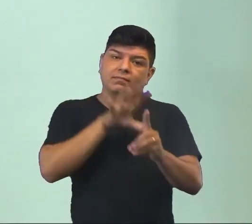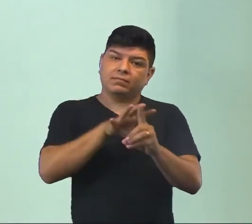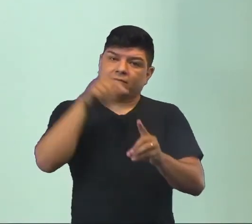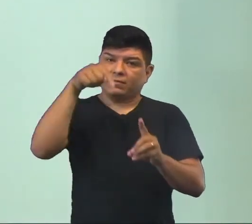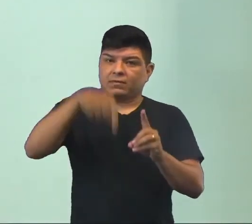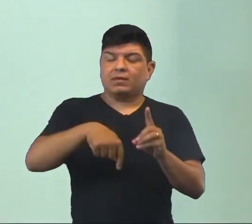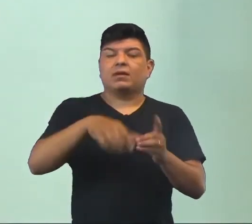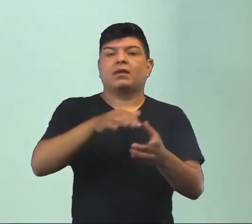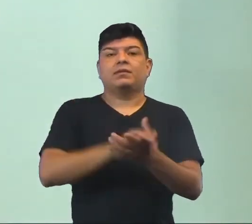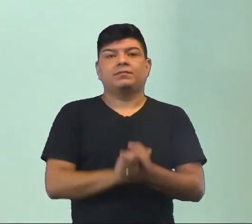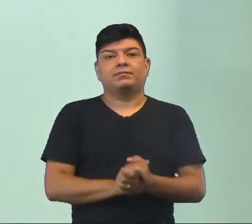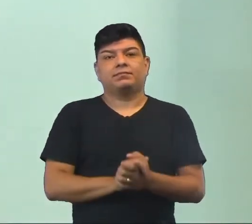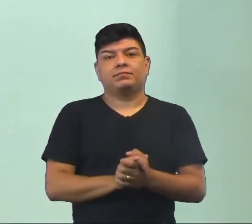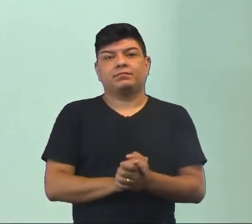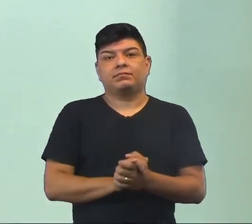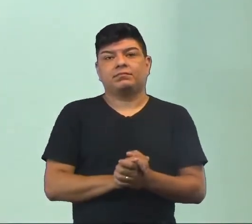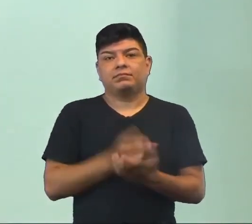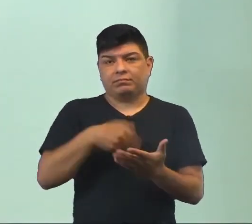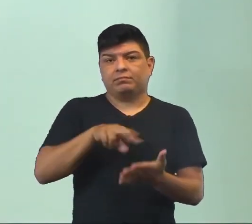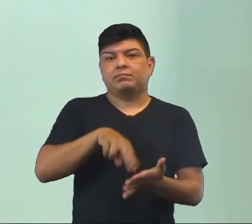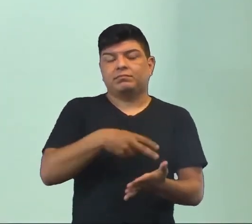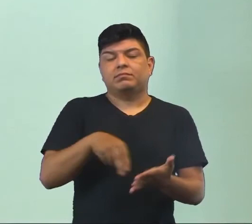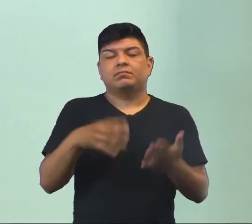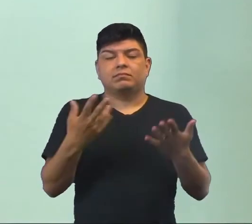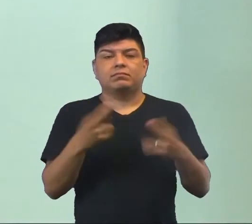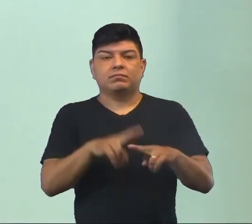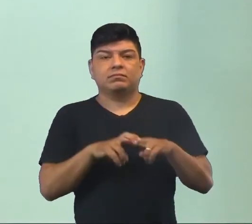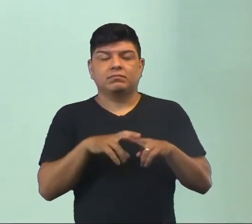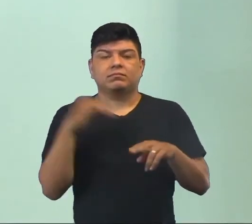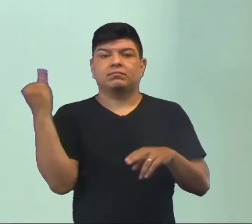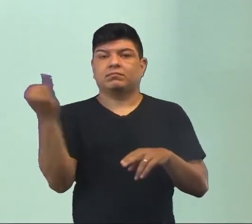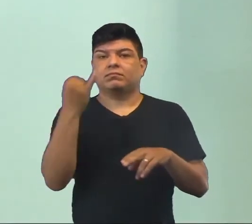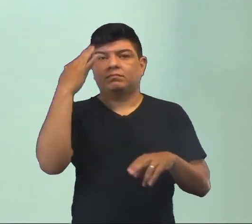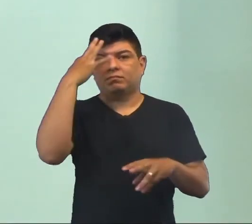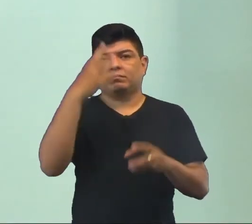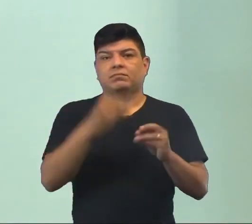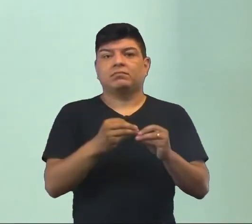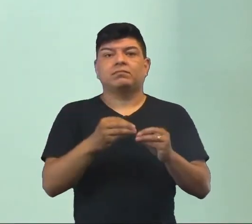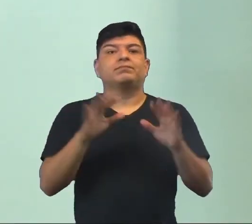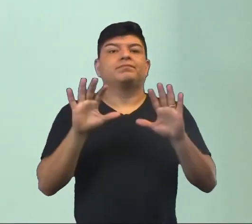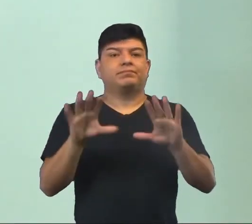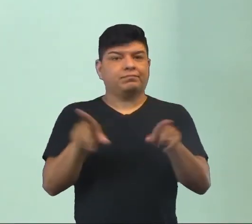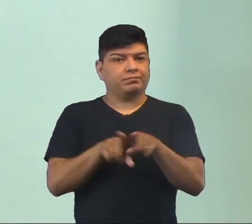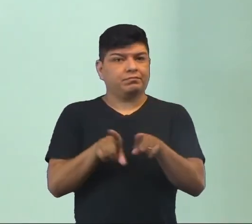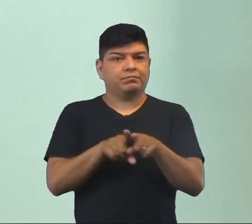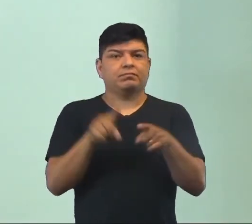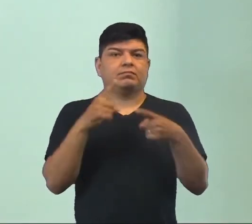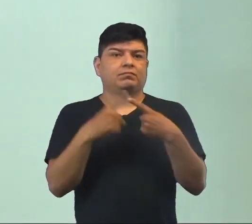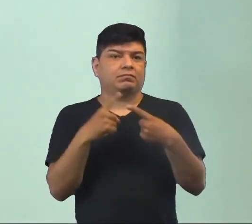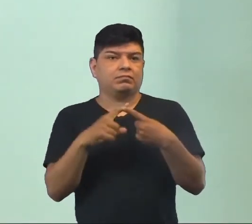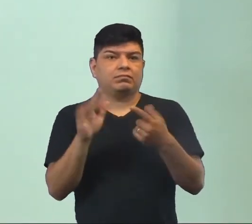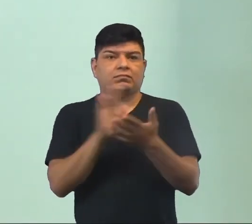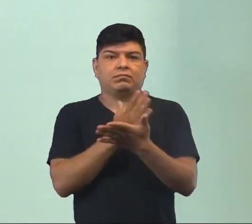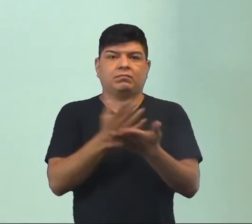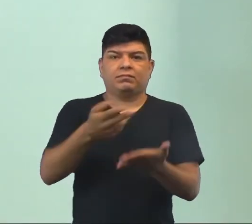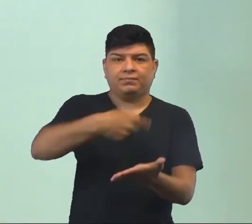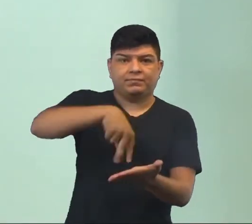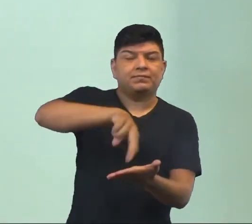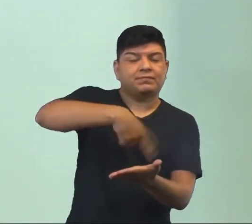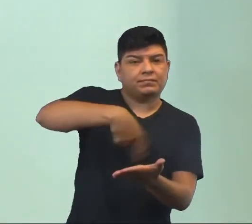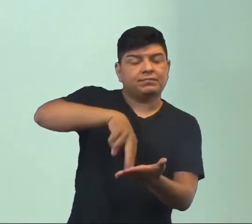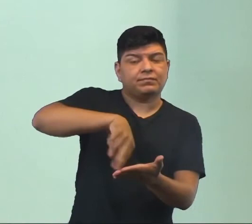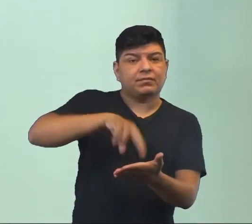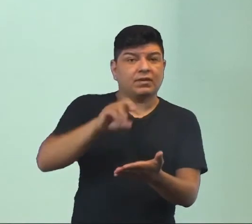afluência, né, a esse tipo de dança. Então é interessante a gente saber até isso, né, que alguns tipos de